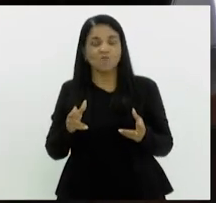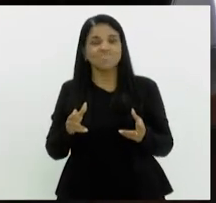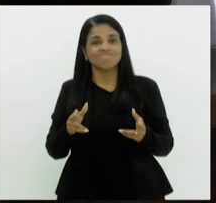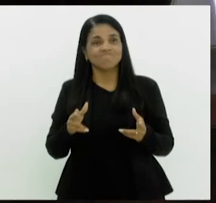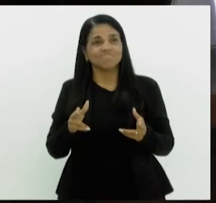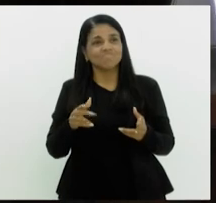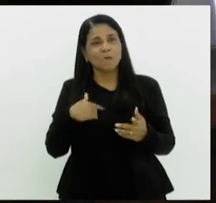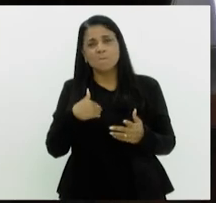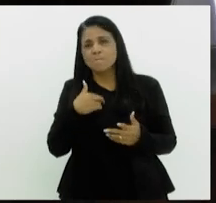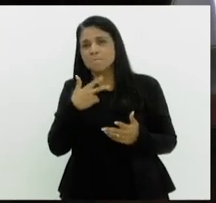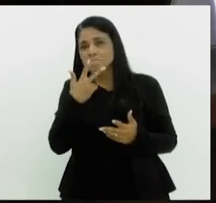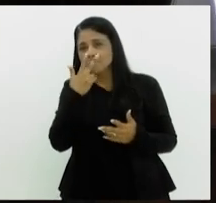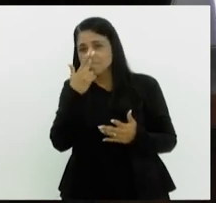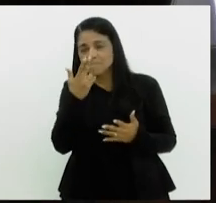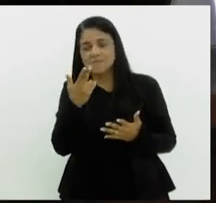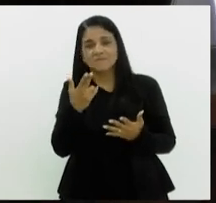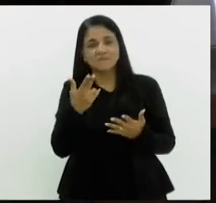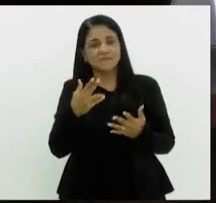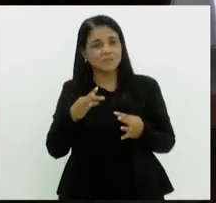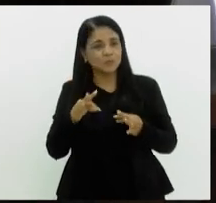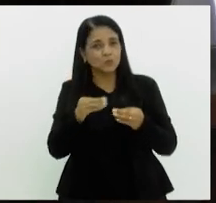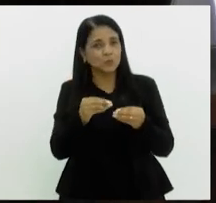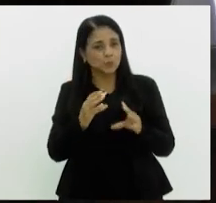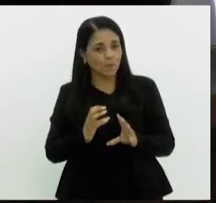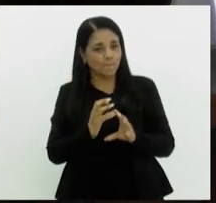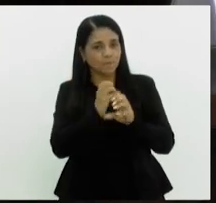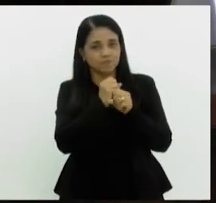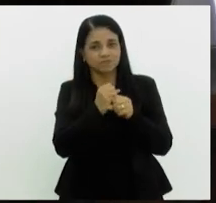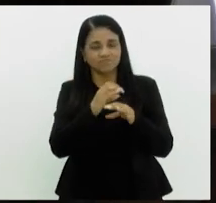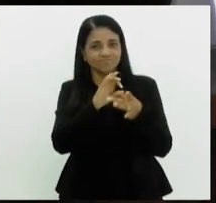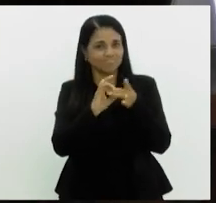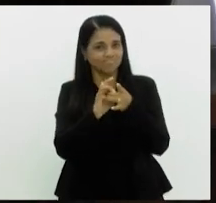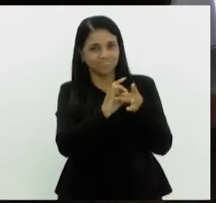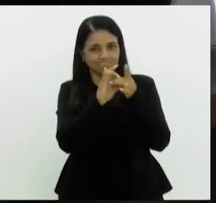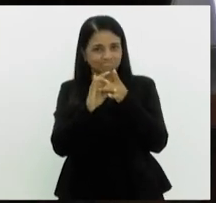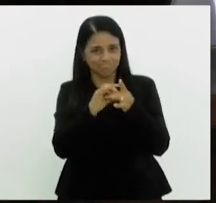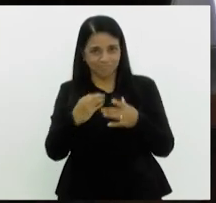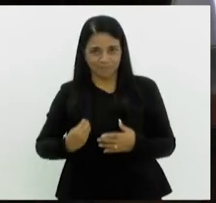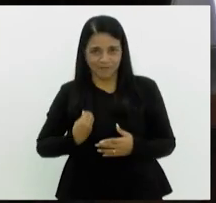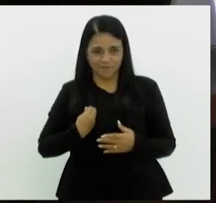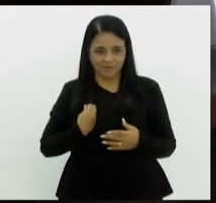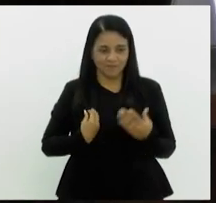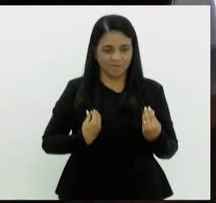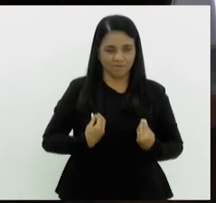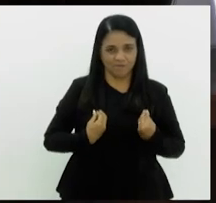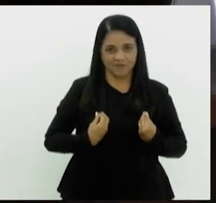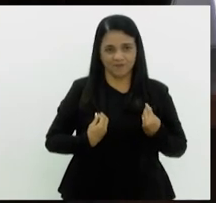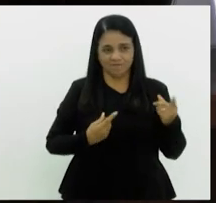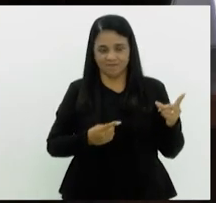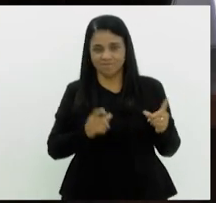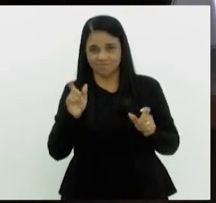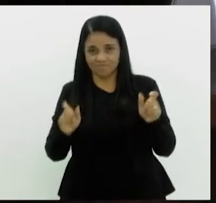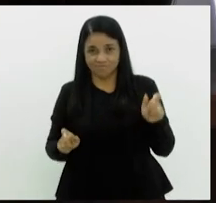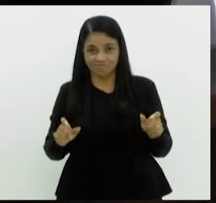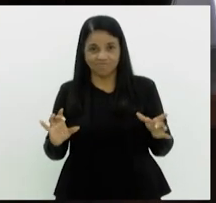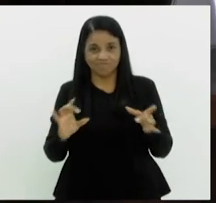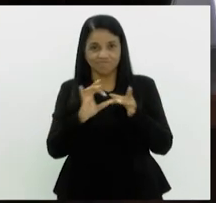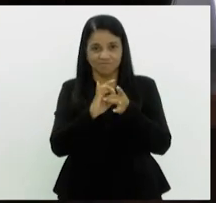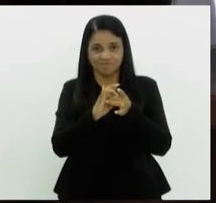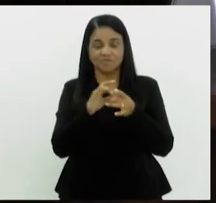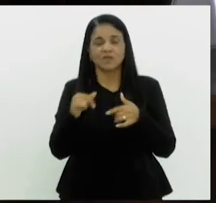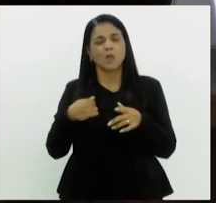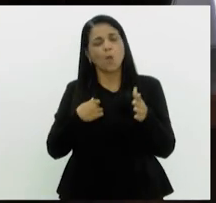na verdade, nos juntou aqui nesse momento. E hoje eu faço uma pesquisa, né, com relação a